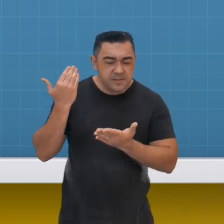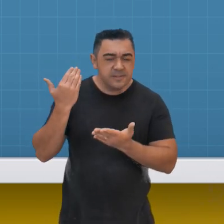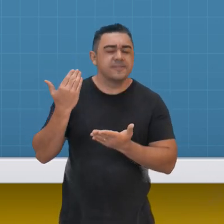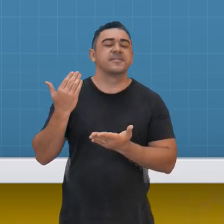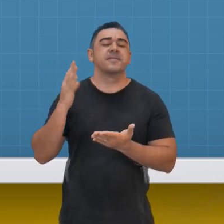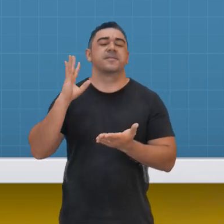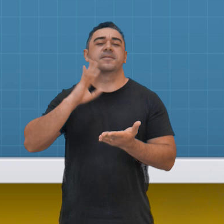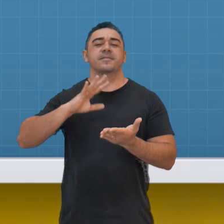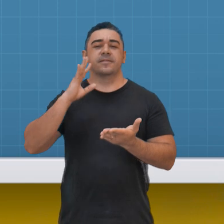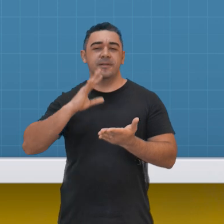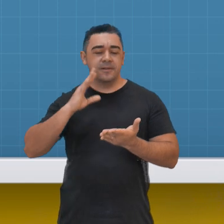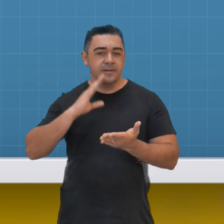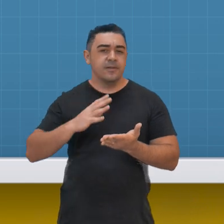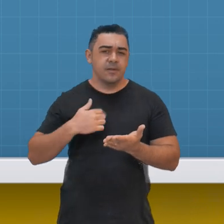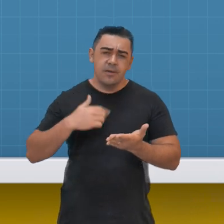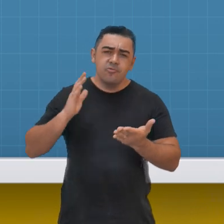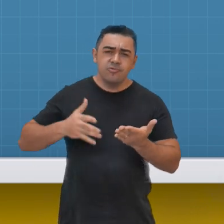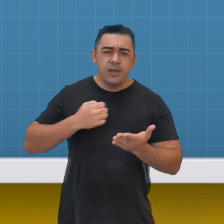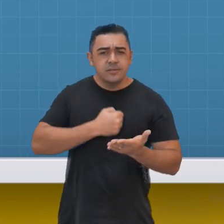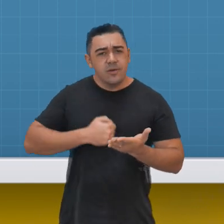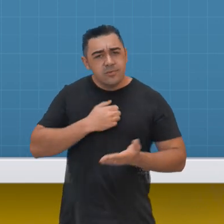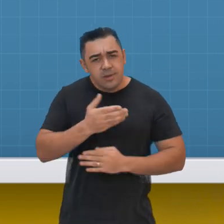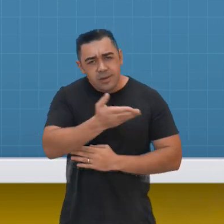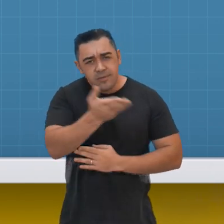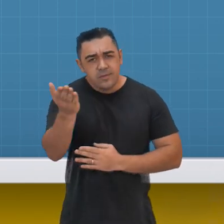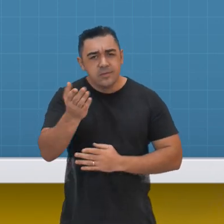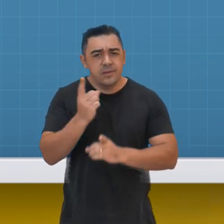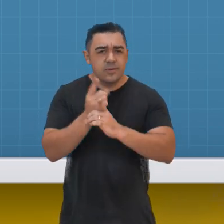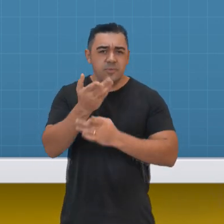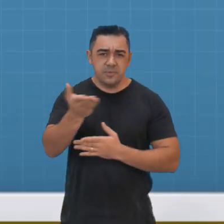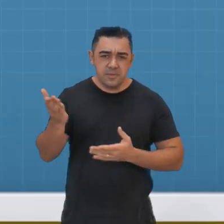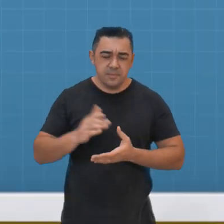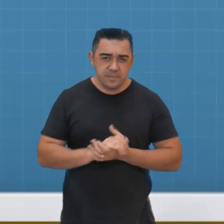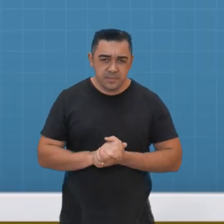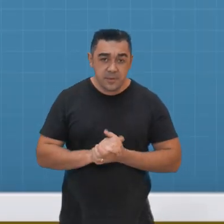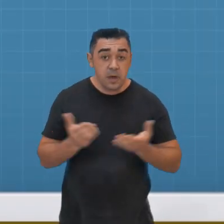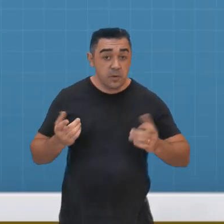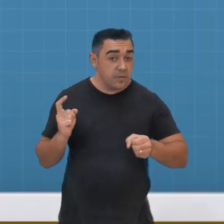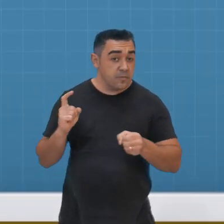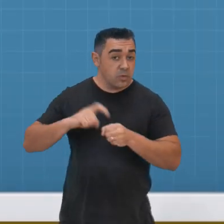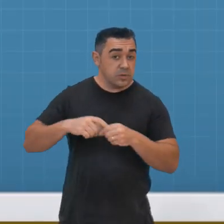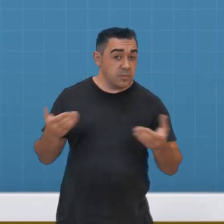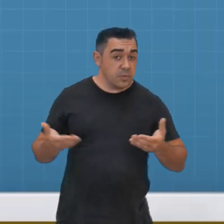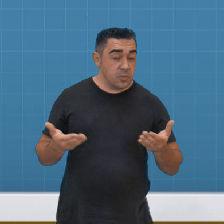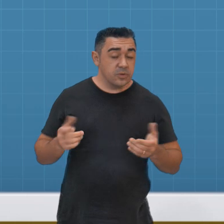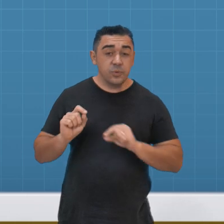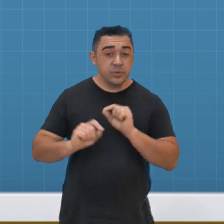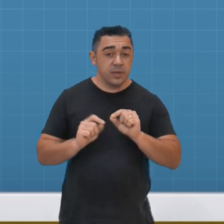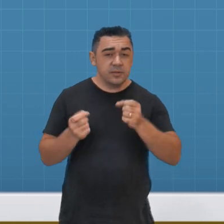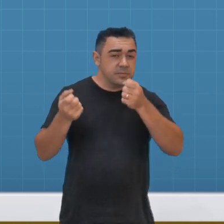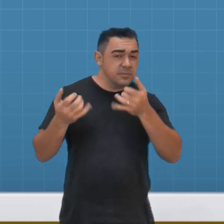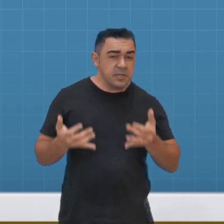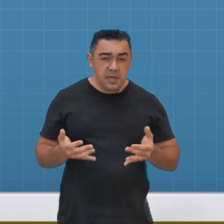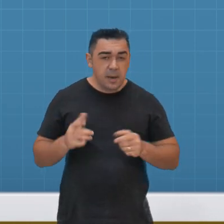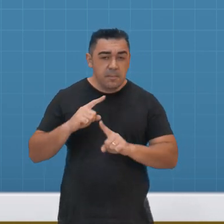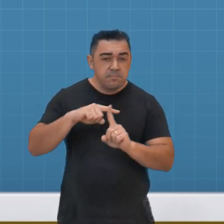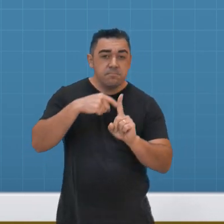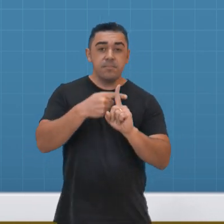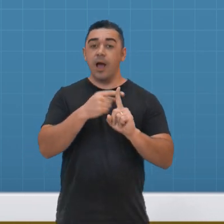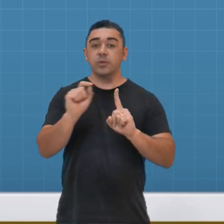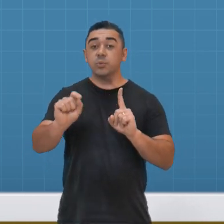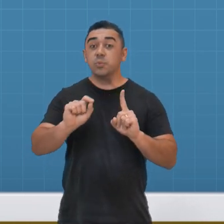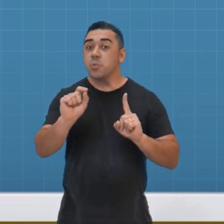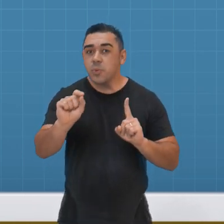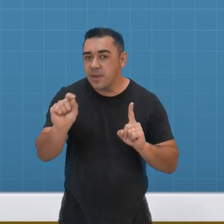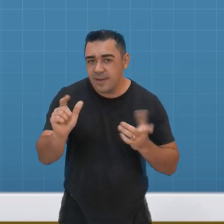passada? Que legal, né? Eu já estava com saudade de vocês. E nós voltamos hoje para falar um pouquinho mais, ler